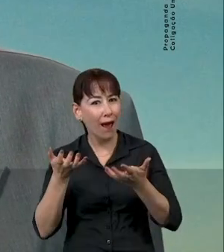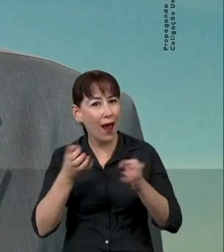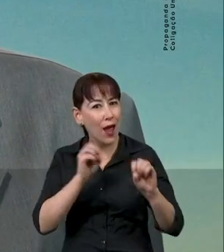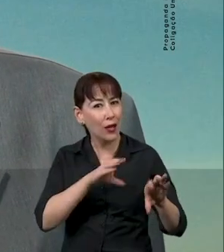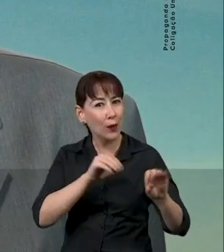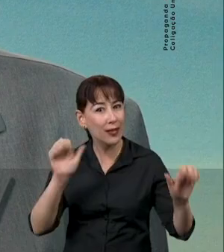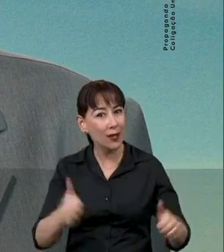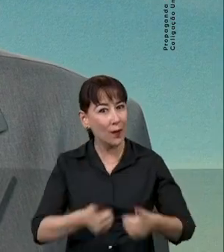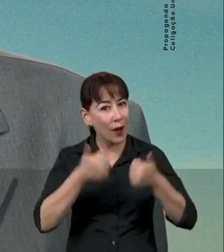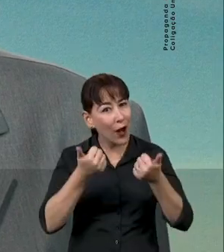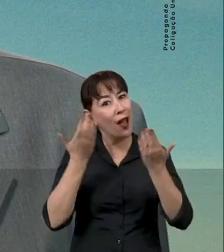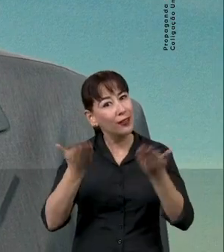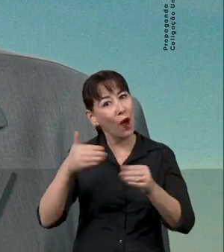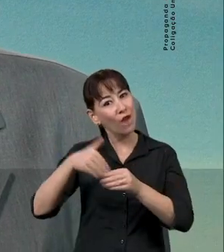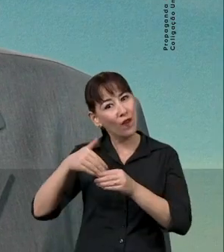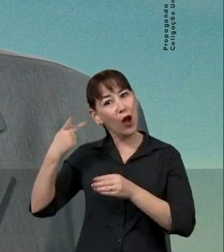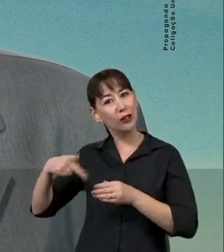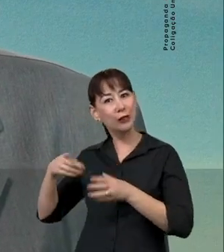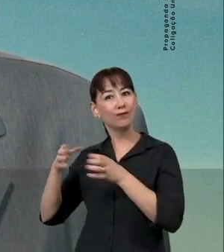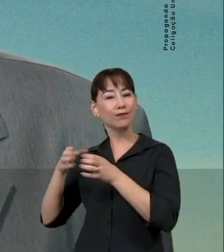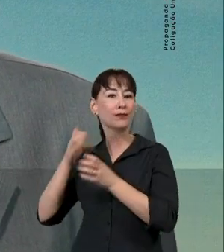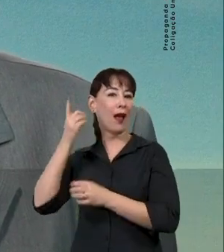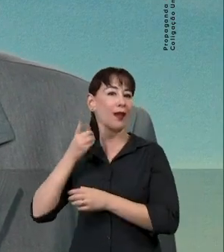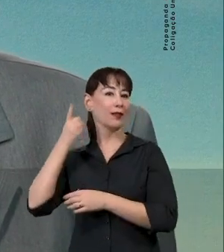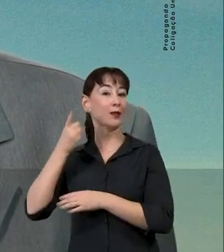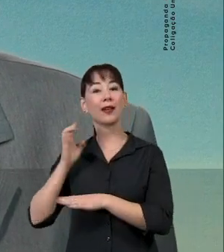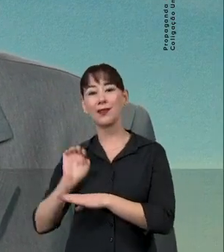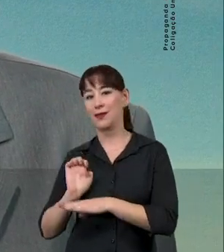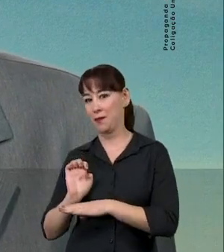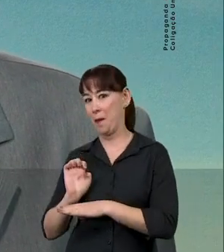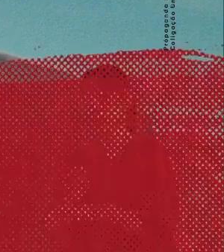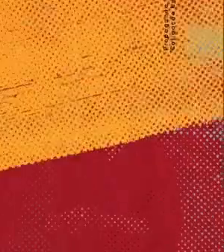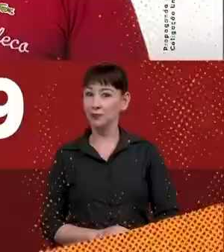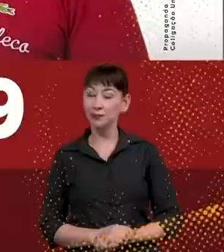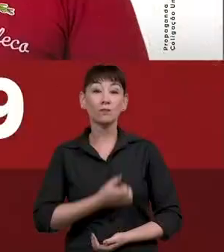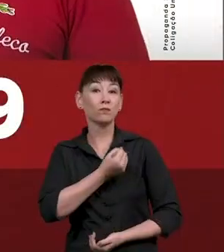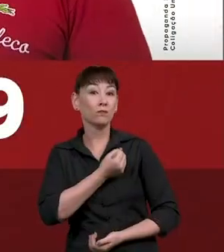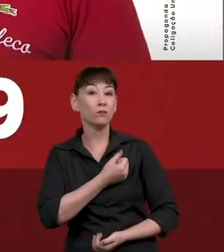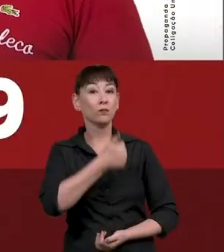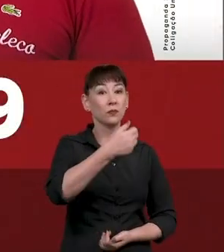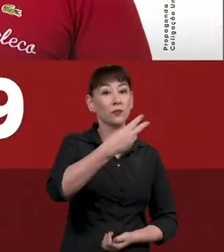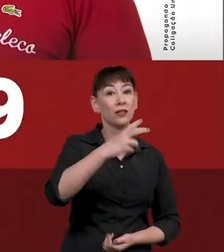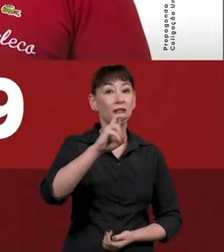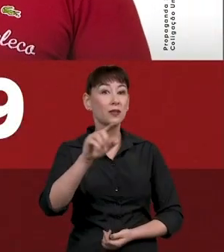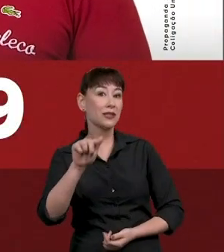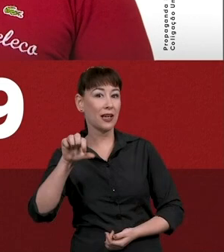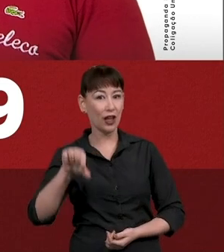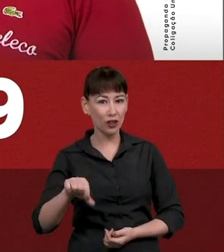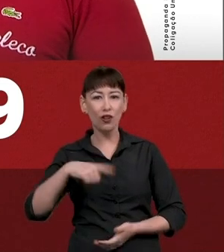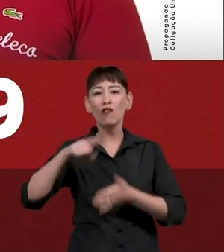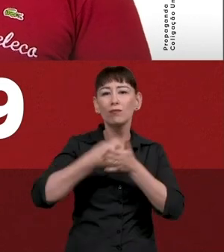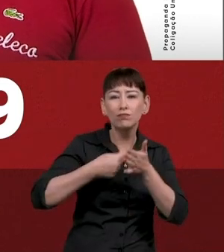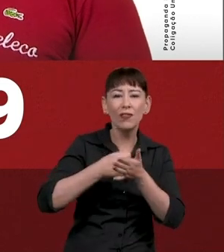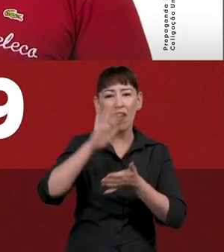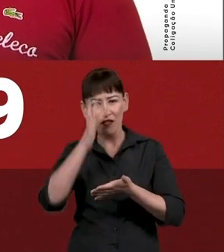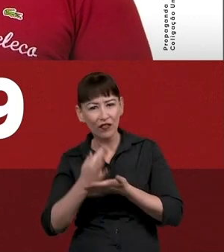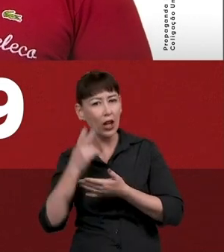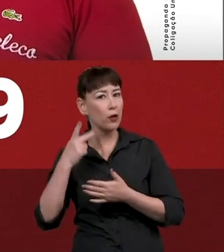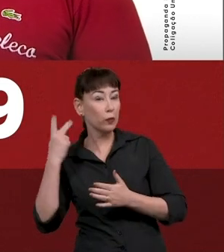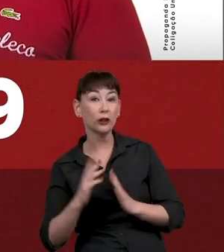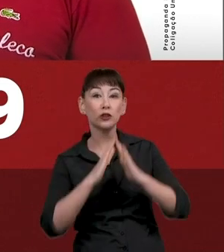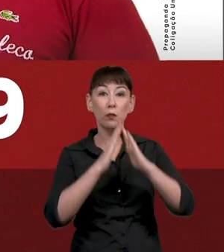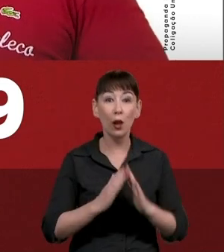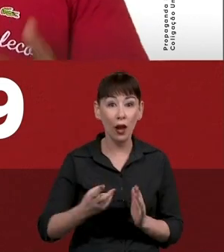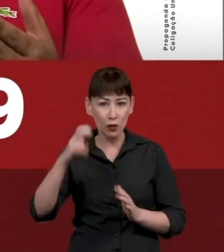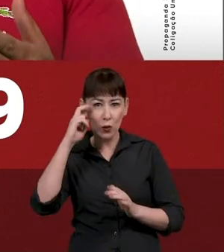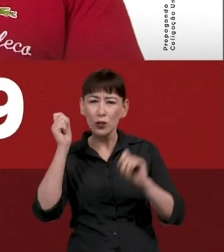Por uma educação de mais qualidade, vote nos nossos deputados estaduais. Lelé com 3579, Movimento Fé Política,